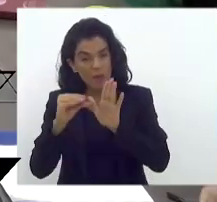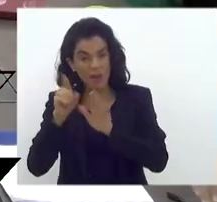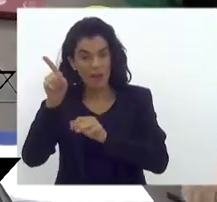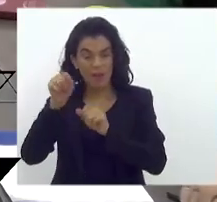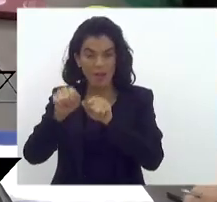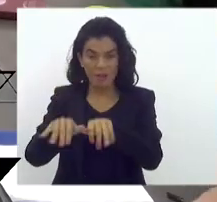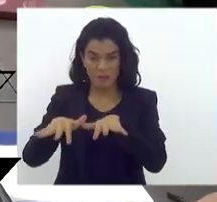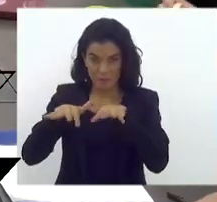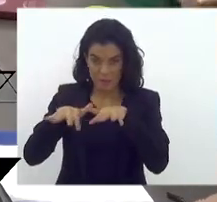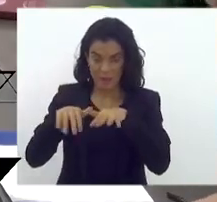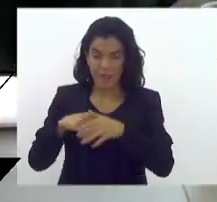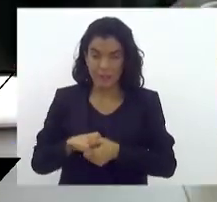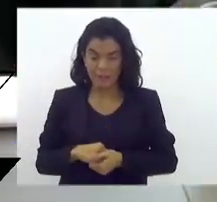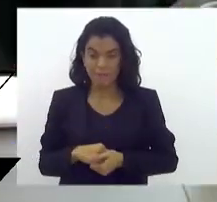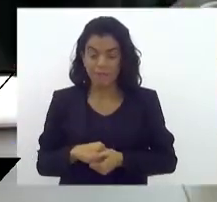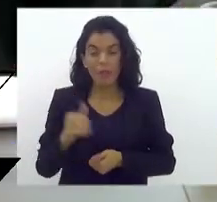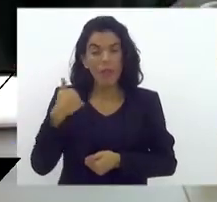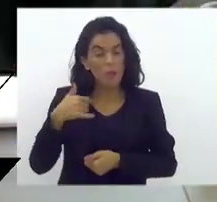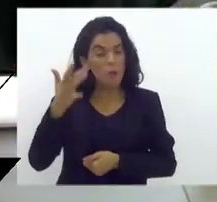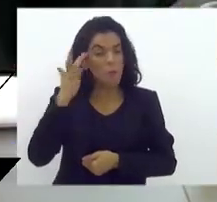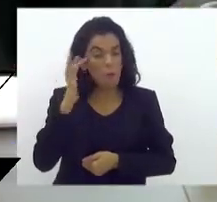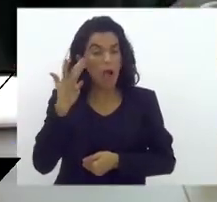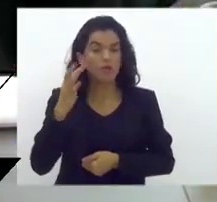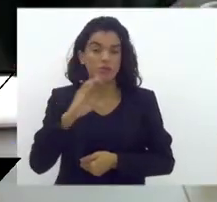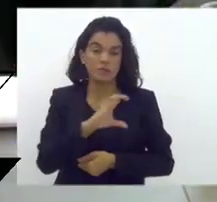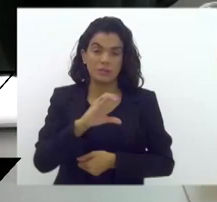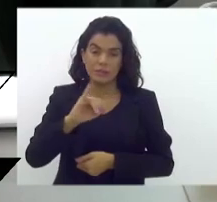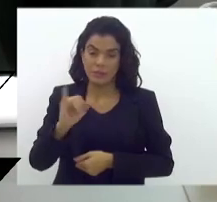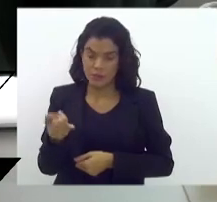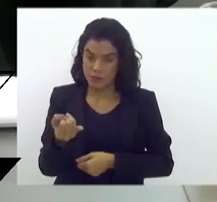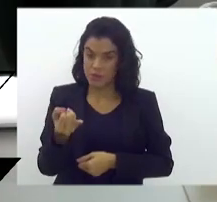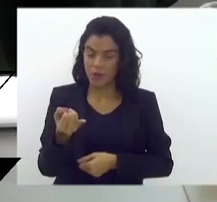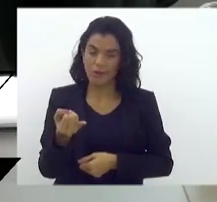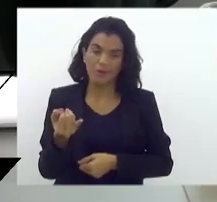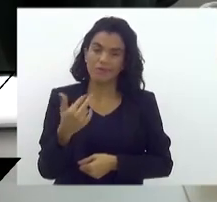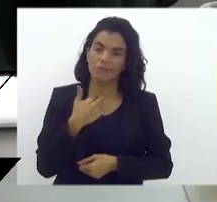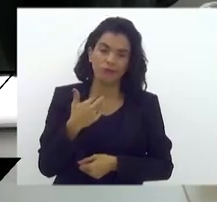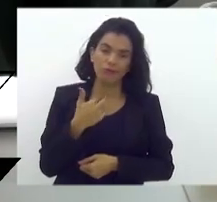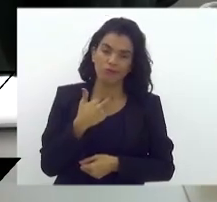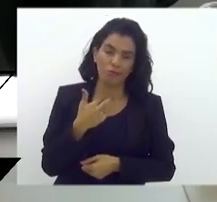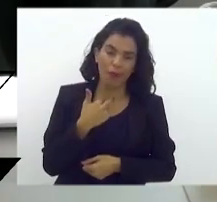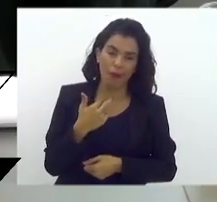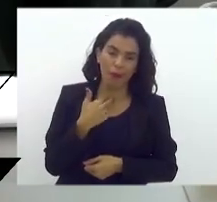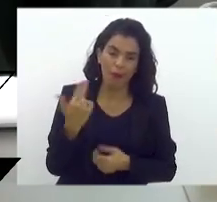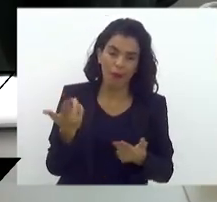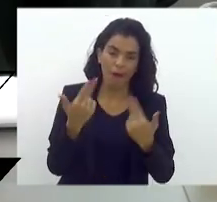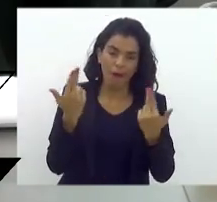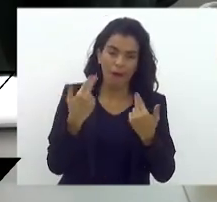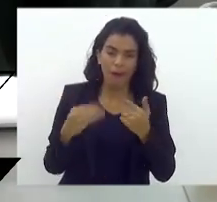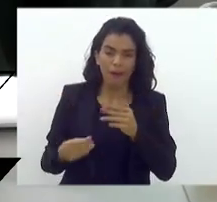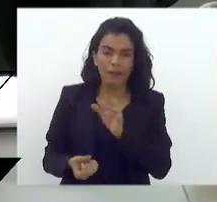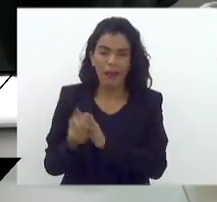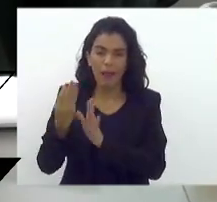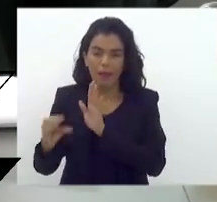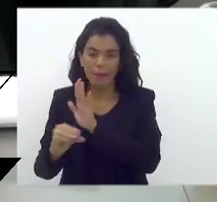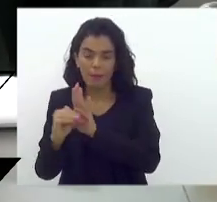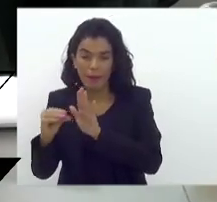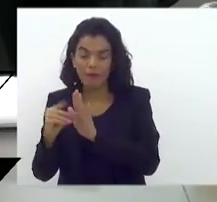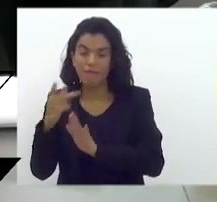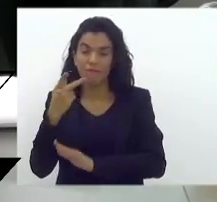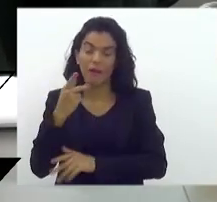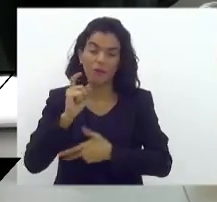questão do deputado. Eu acho que a CCJ não devia promover emenda dizendo que o